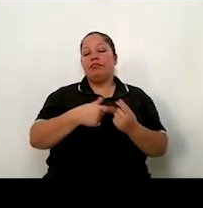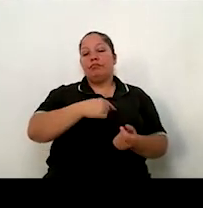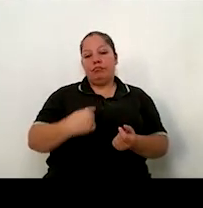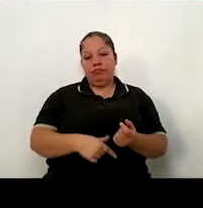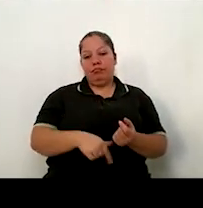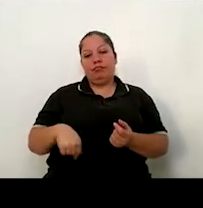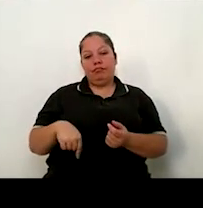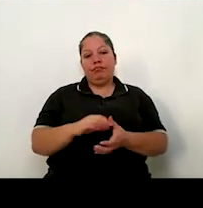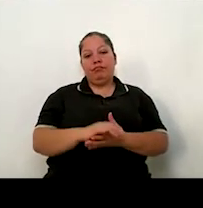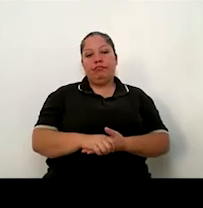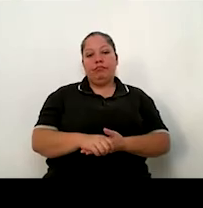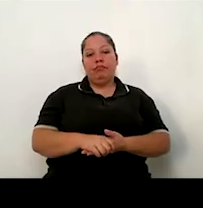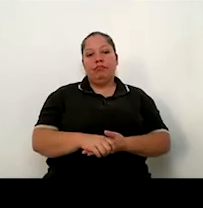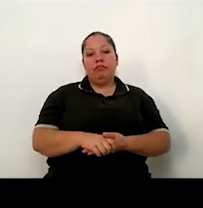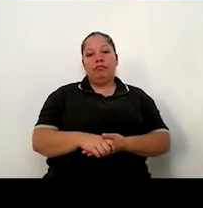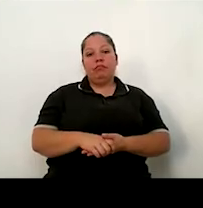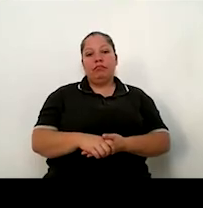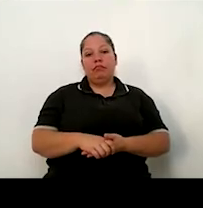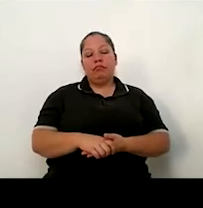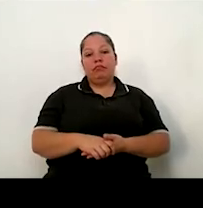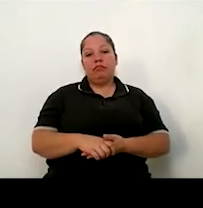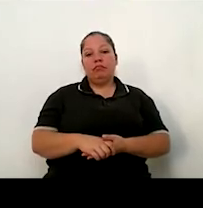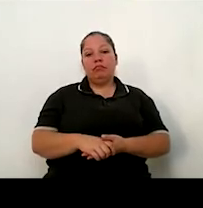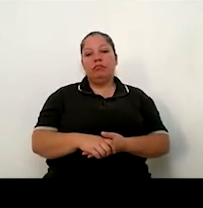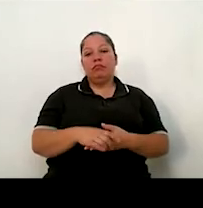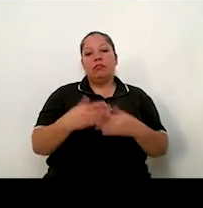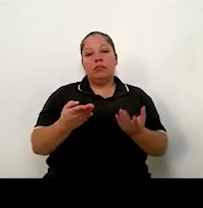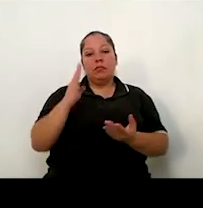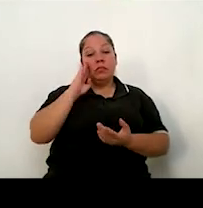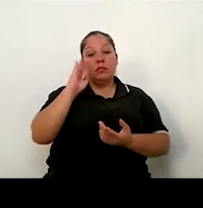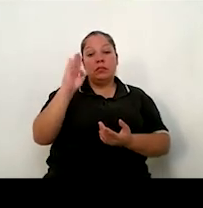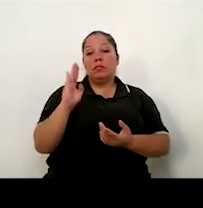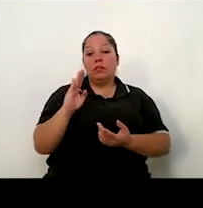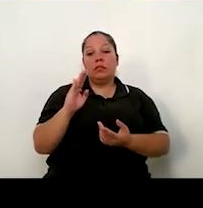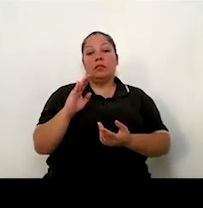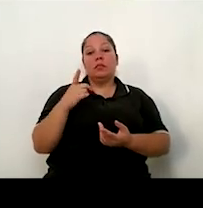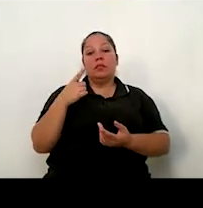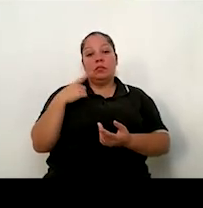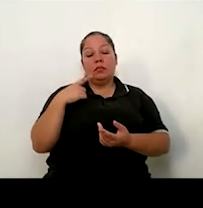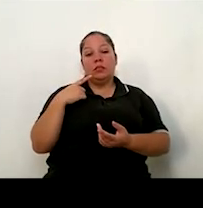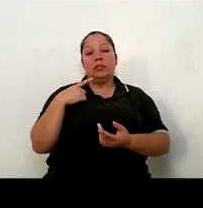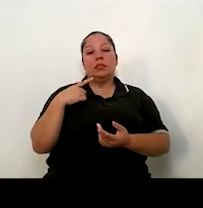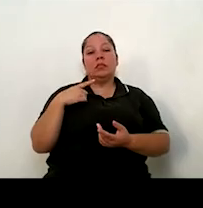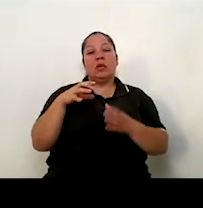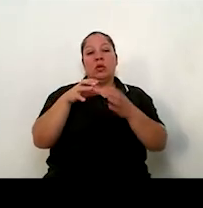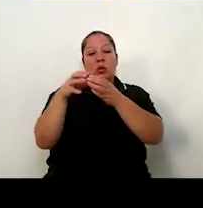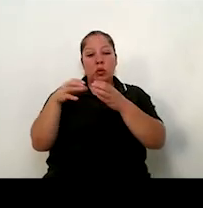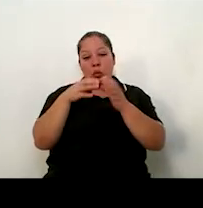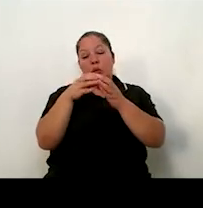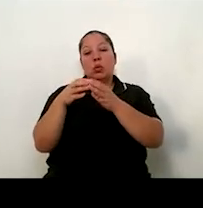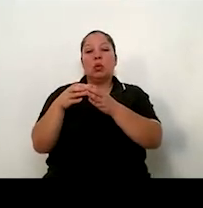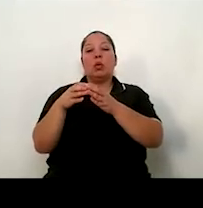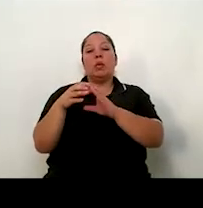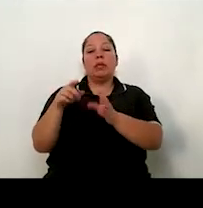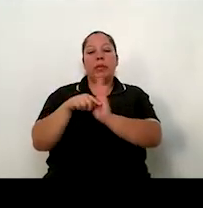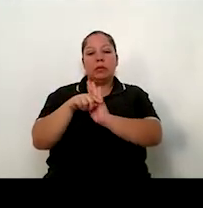Então, quais são as recomendações das principais sociedades que lidam com a pesquisa e com o controle, com as orientações